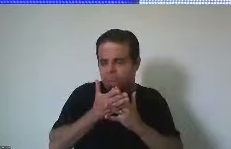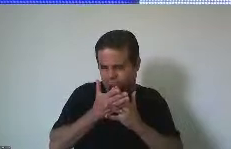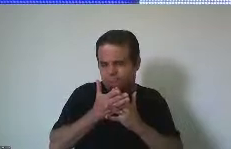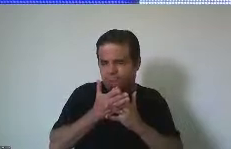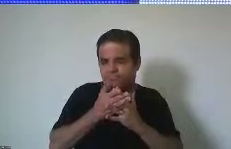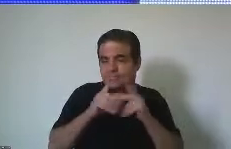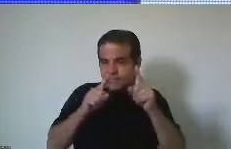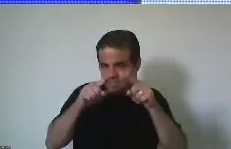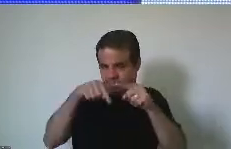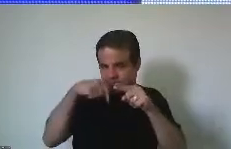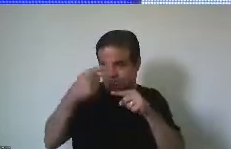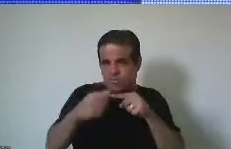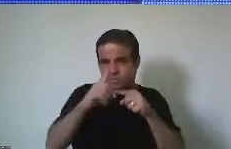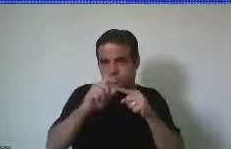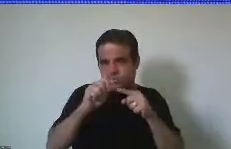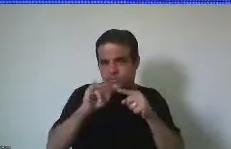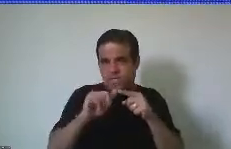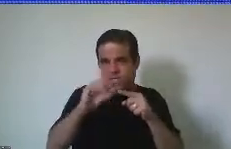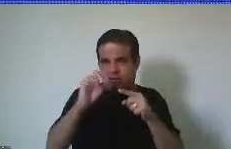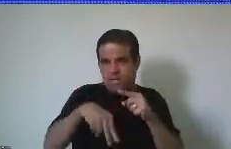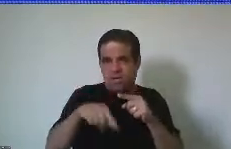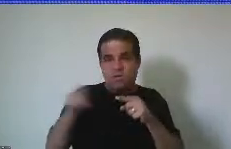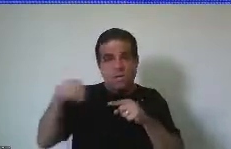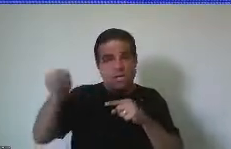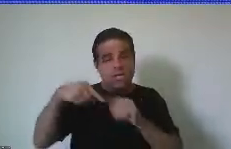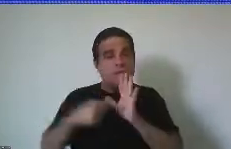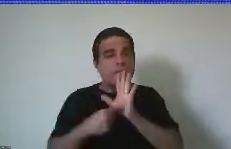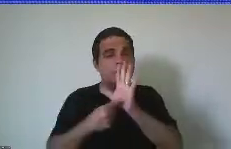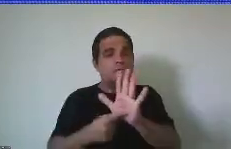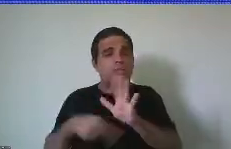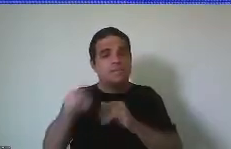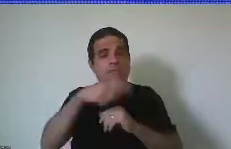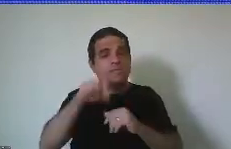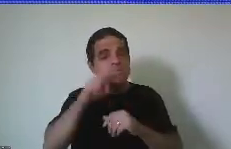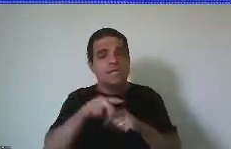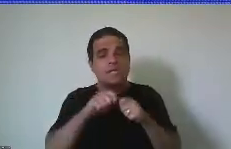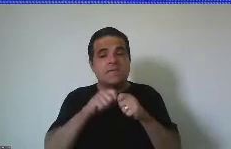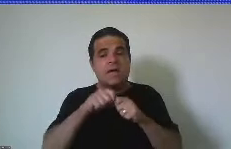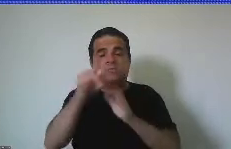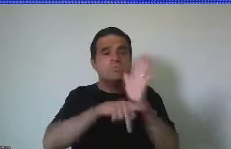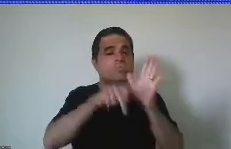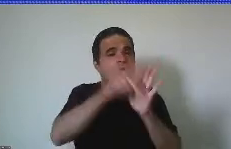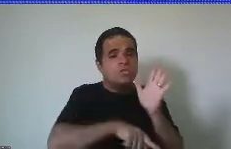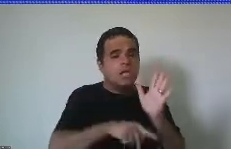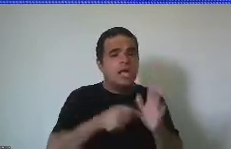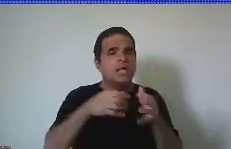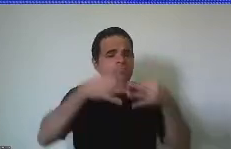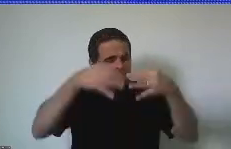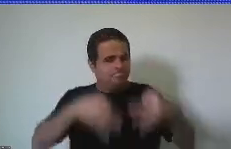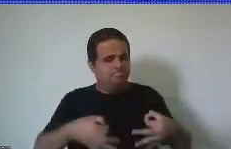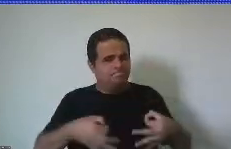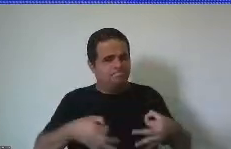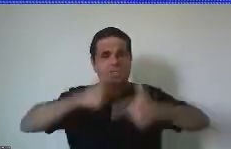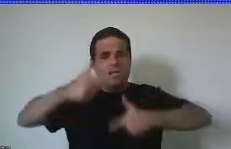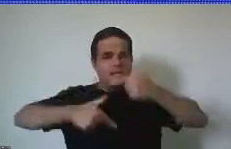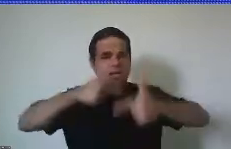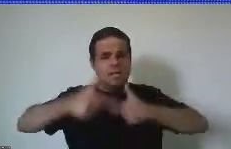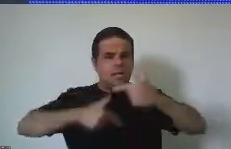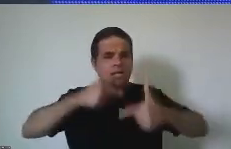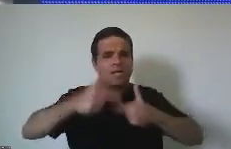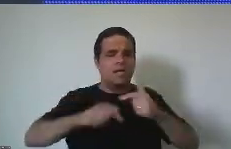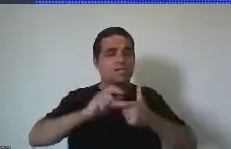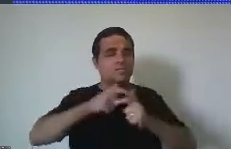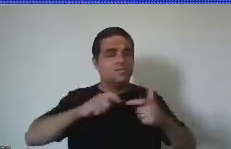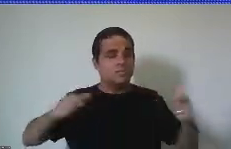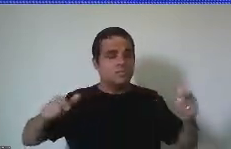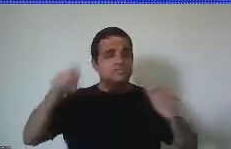o dai não vai mostrar para vocês como a gente faz os projetos com disciplina na execução desde a estruturação dos